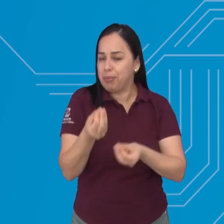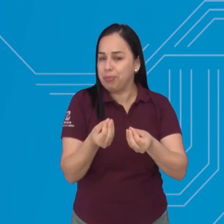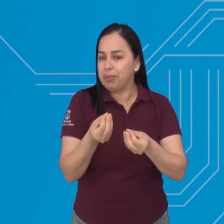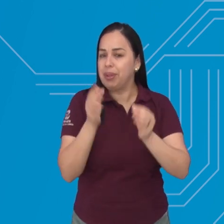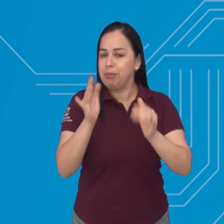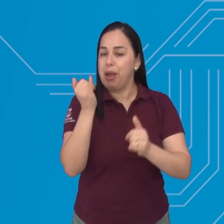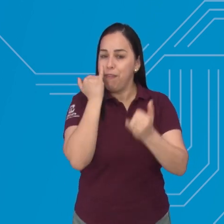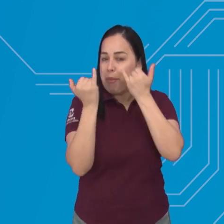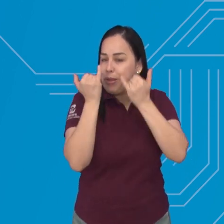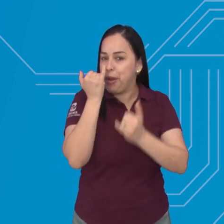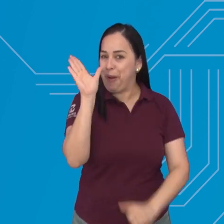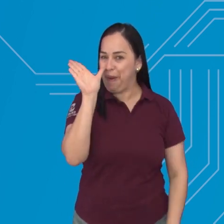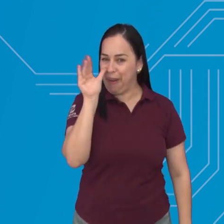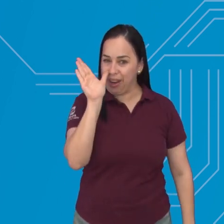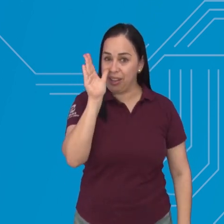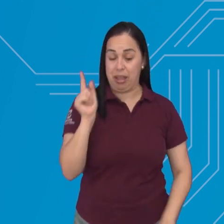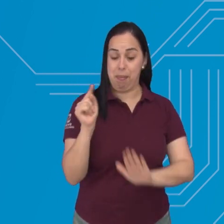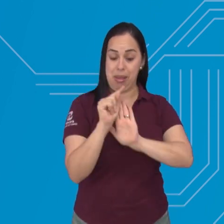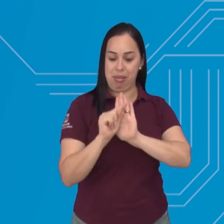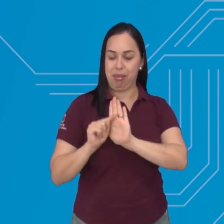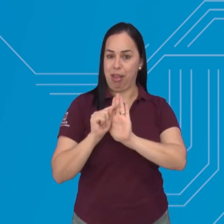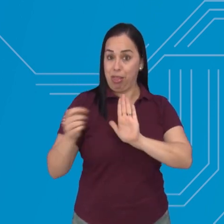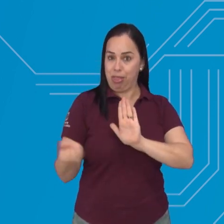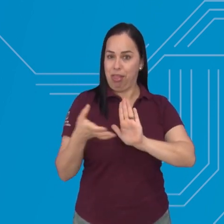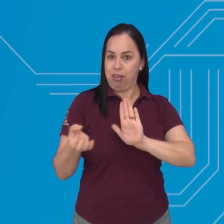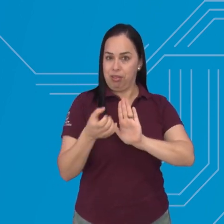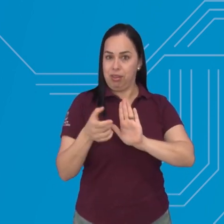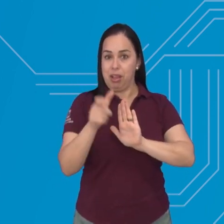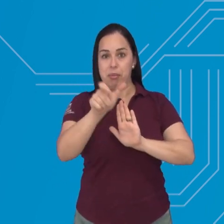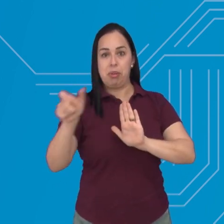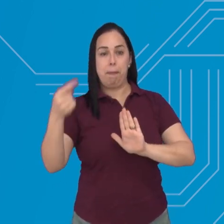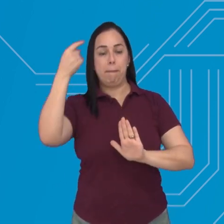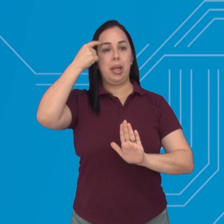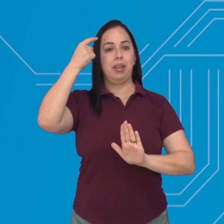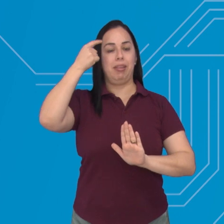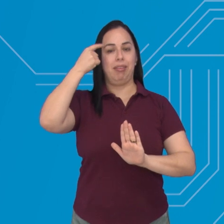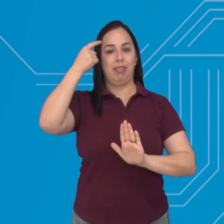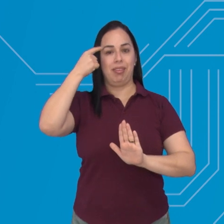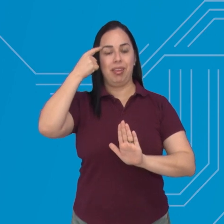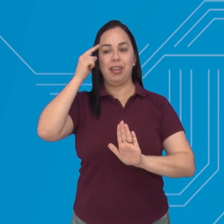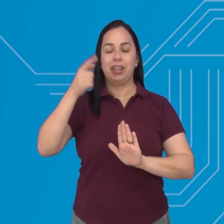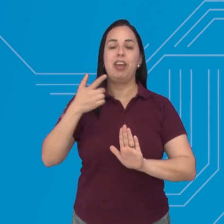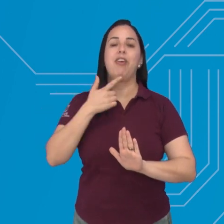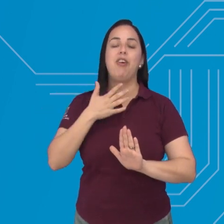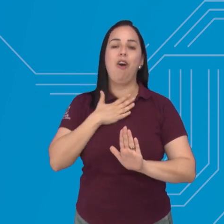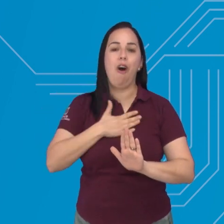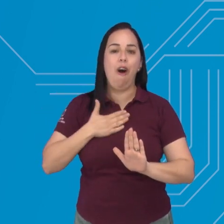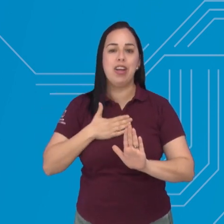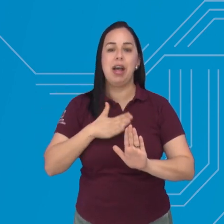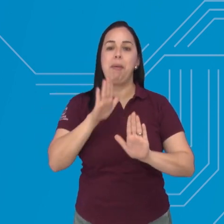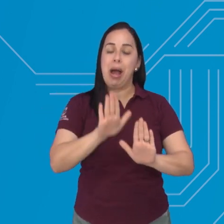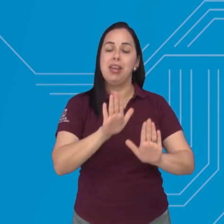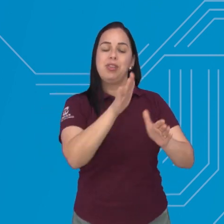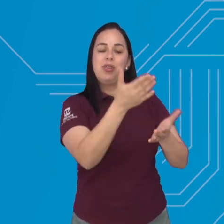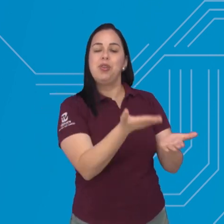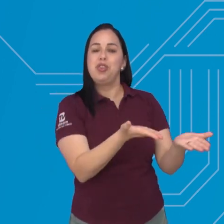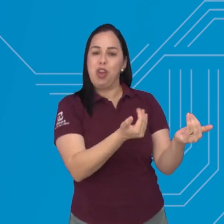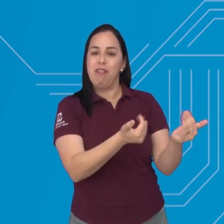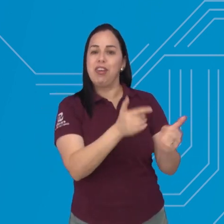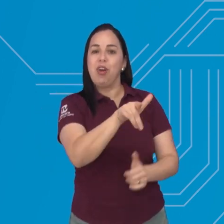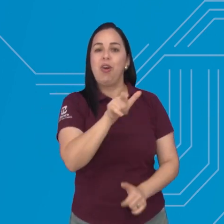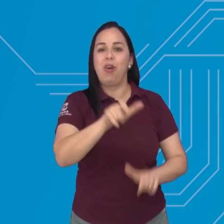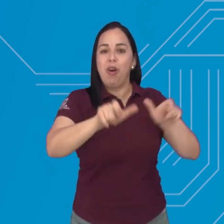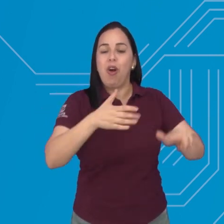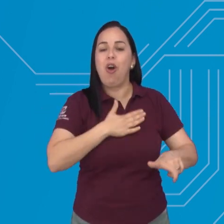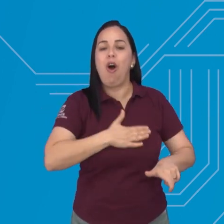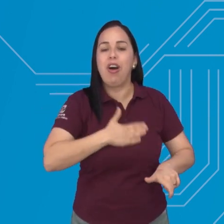realidade? Sabe um dado curioso? Segundo uma pesquisa recente, diferente do que muitos imaginavam, os mais jovens são favoráveis